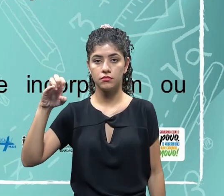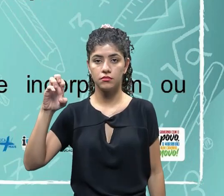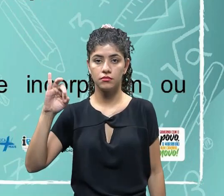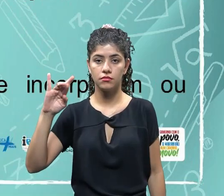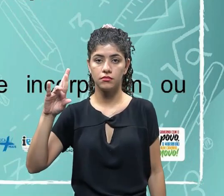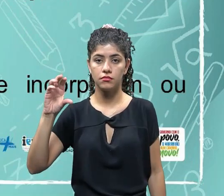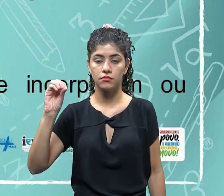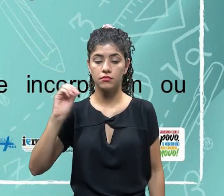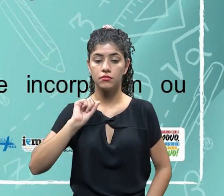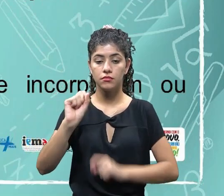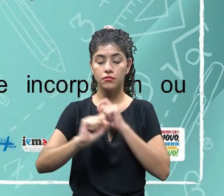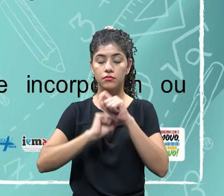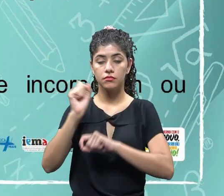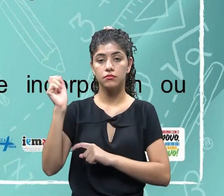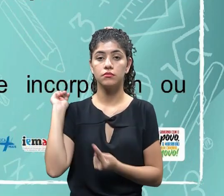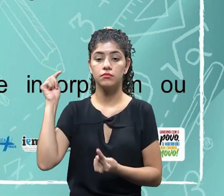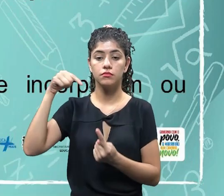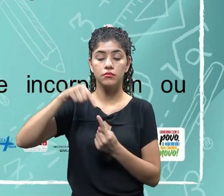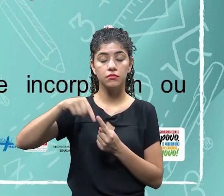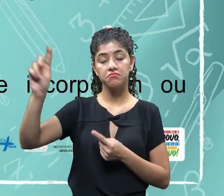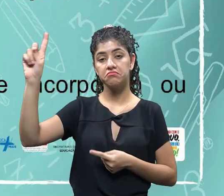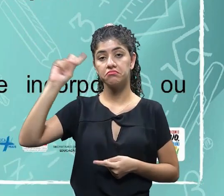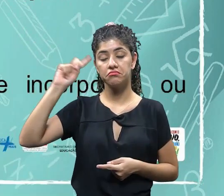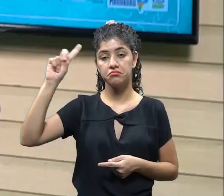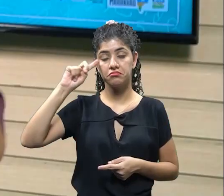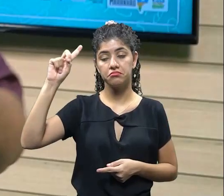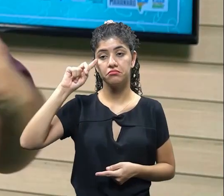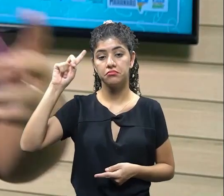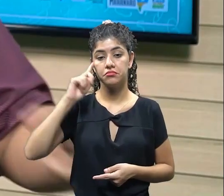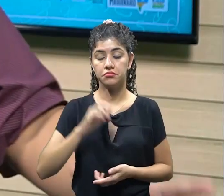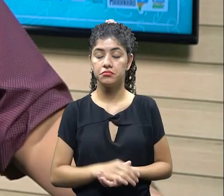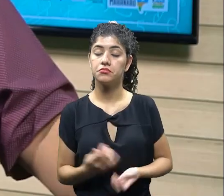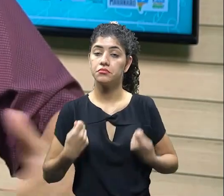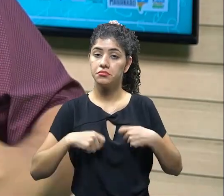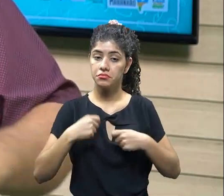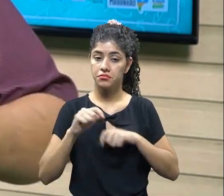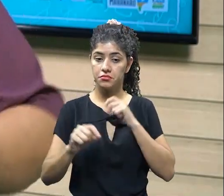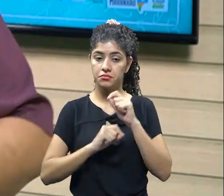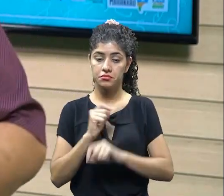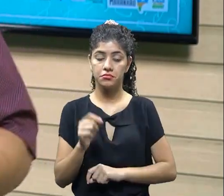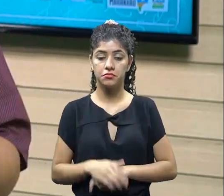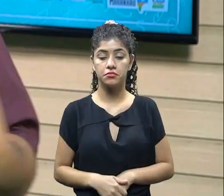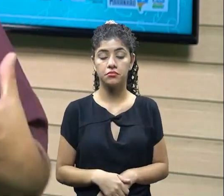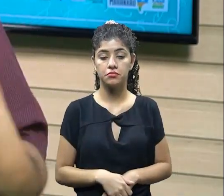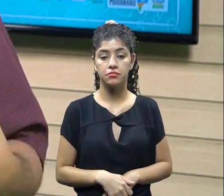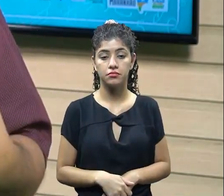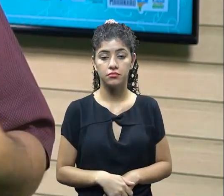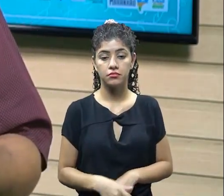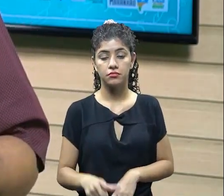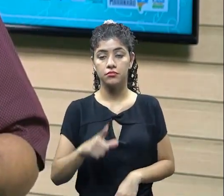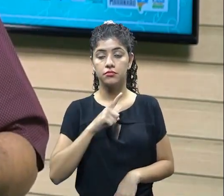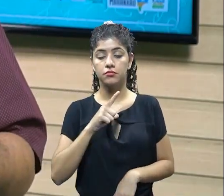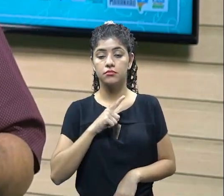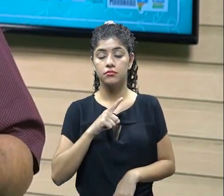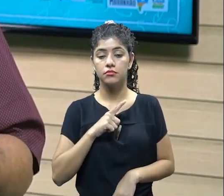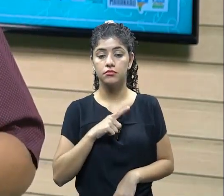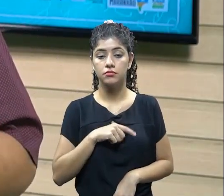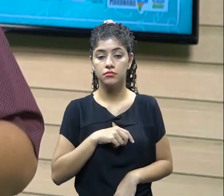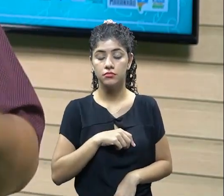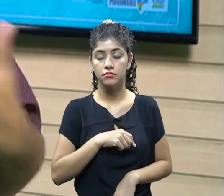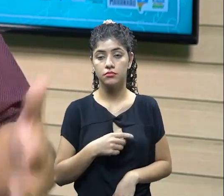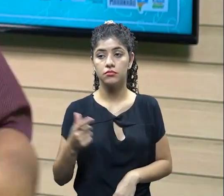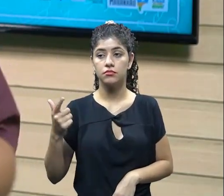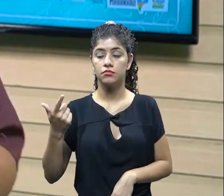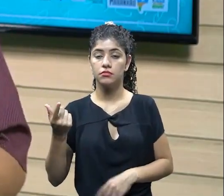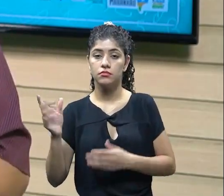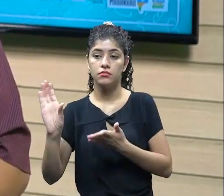objetivo rotineiro? São os objetivos do dia a dia, né? Olha, eu preciso, no meu comércio, eu preciso ter